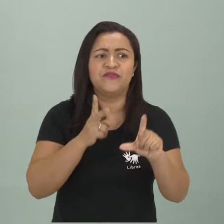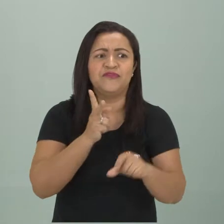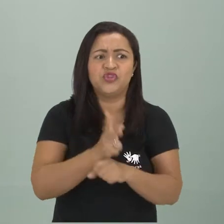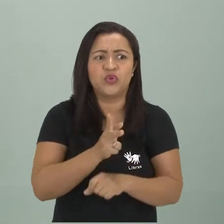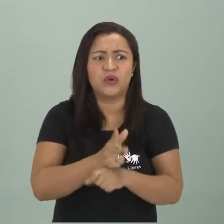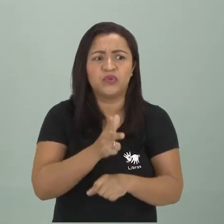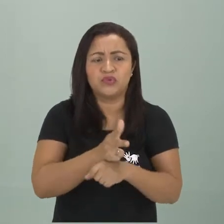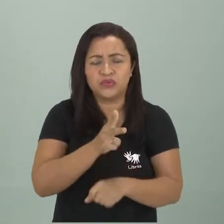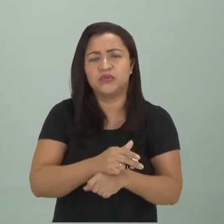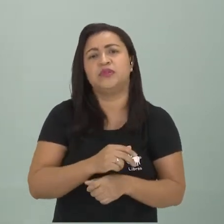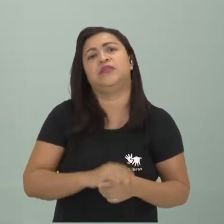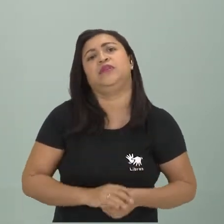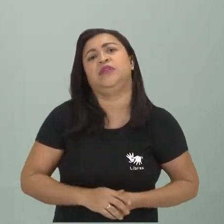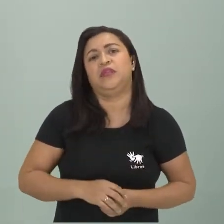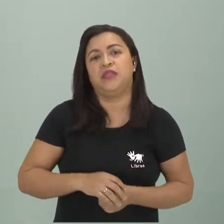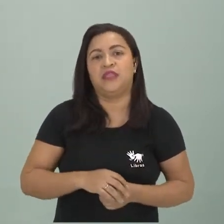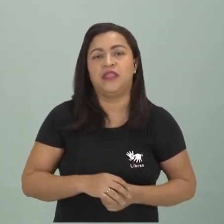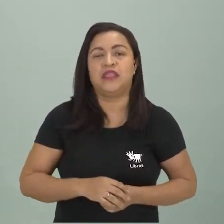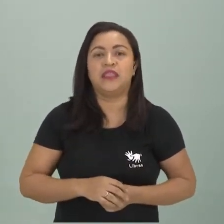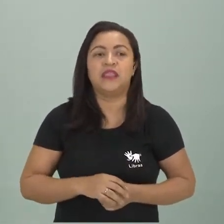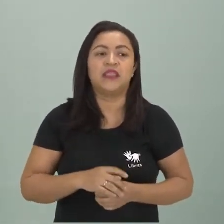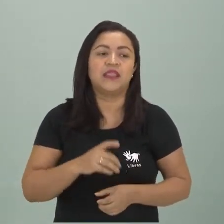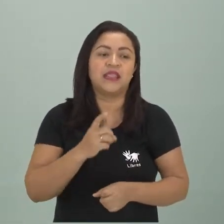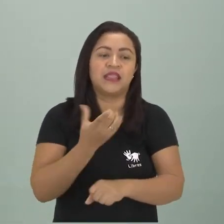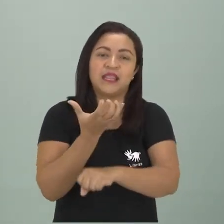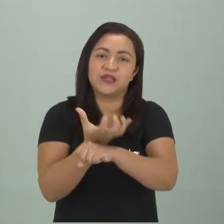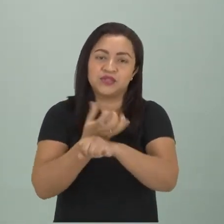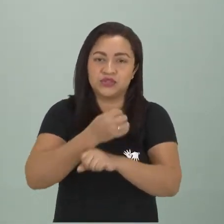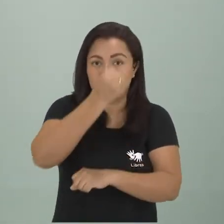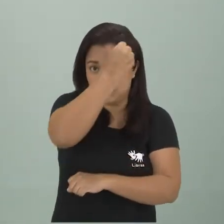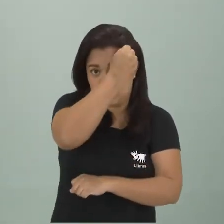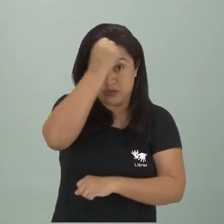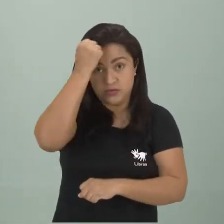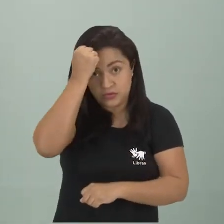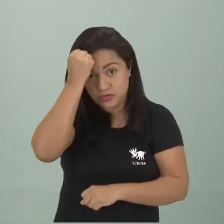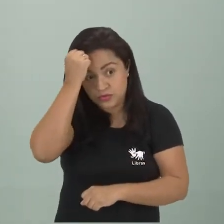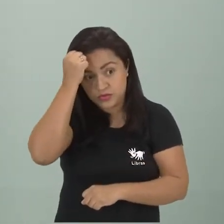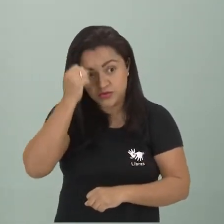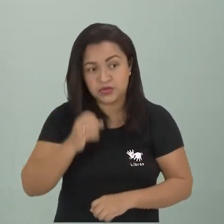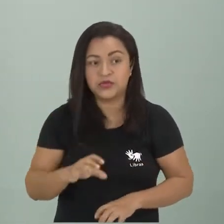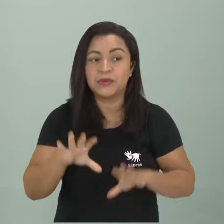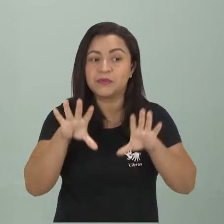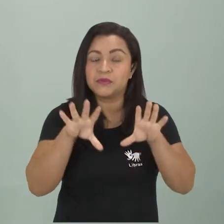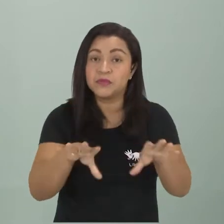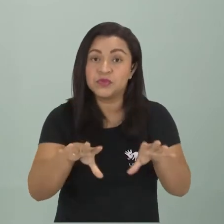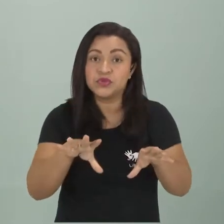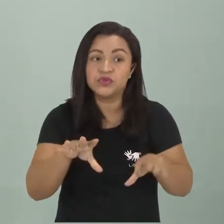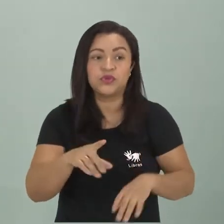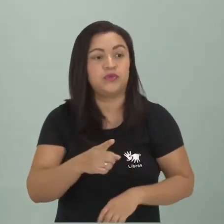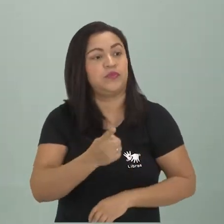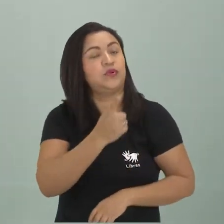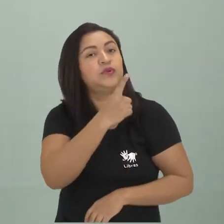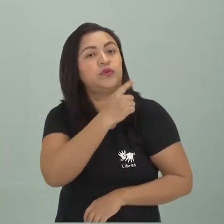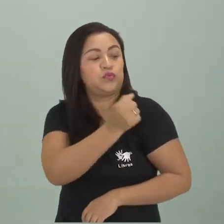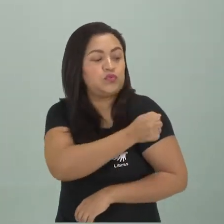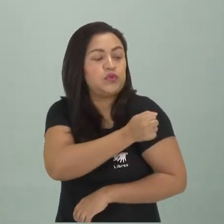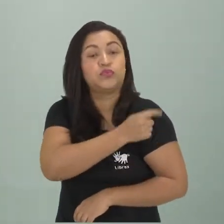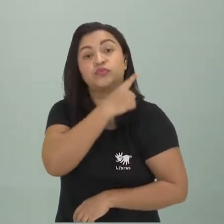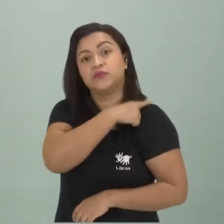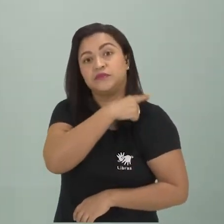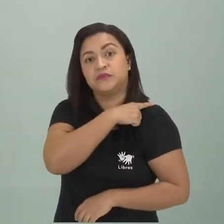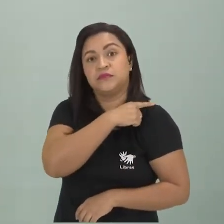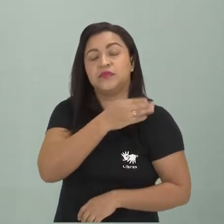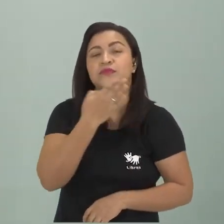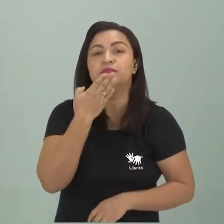da disciplina de Sociologia, destinada principalmente para os alunos do primeiro ano do ensino médio. E eu vou fazer um pedido